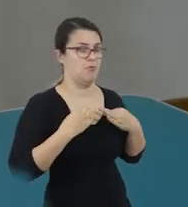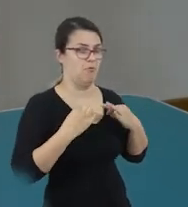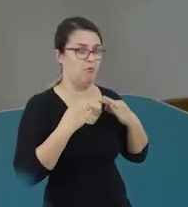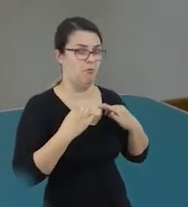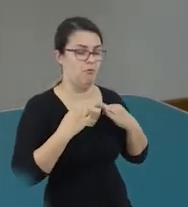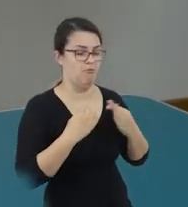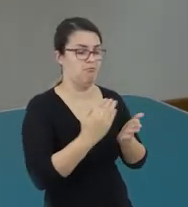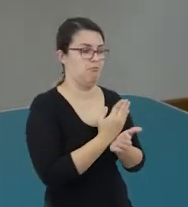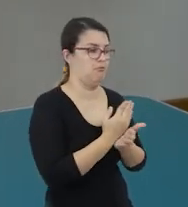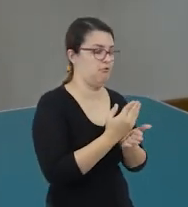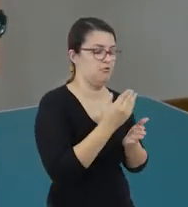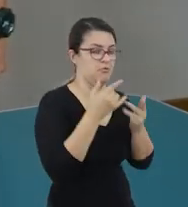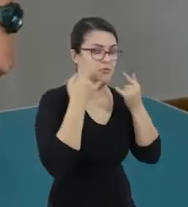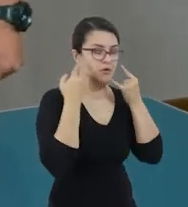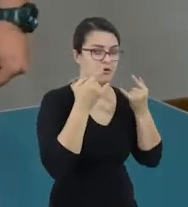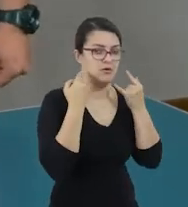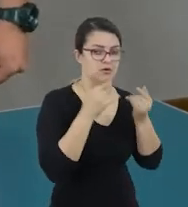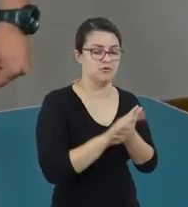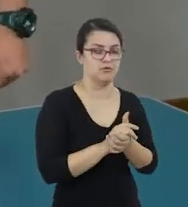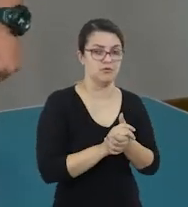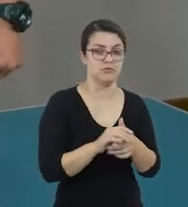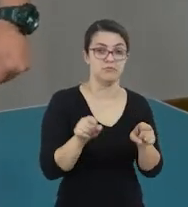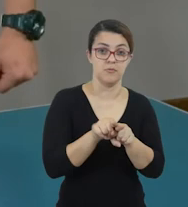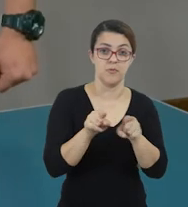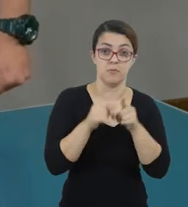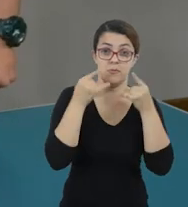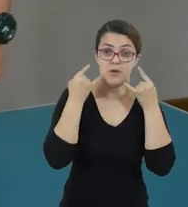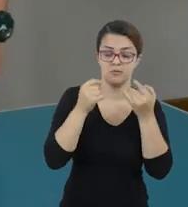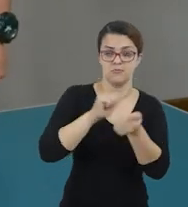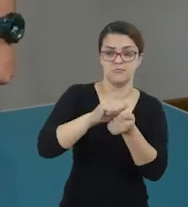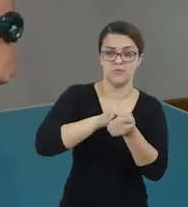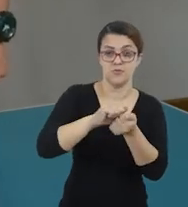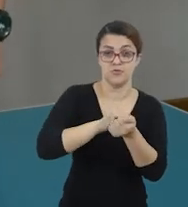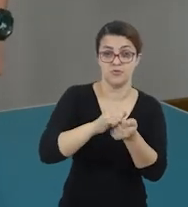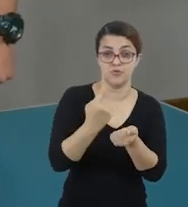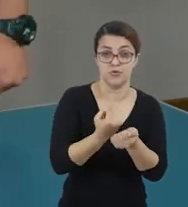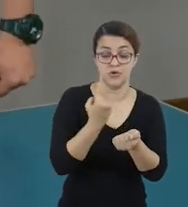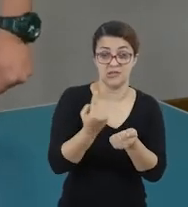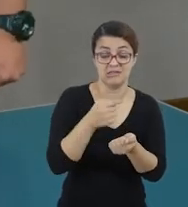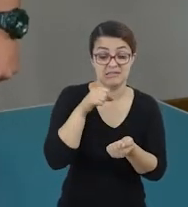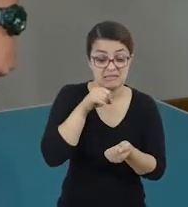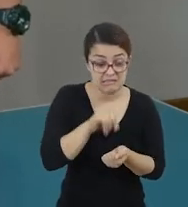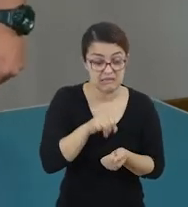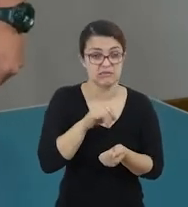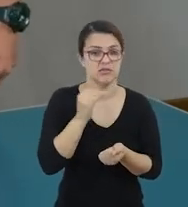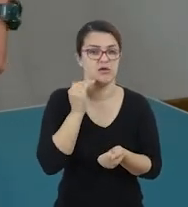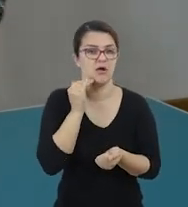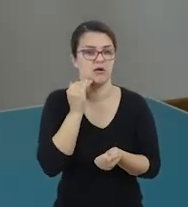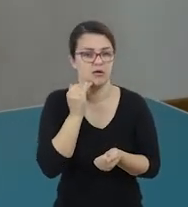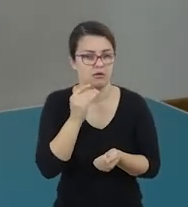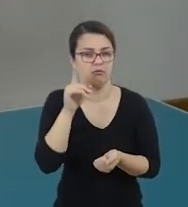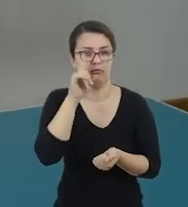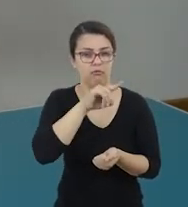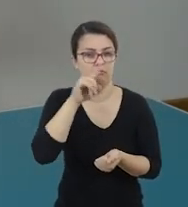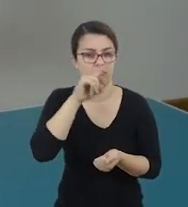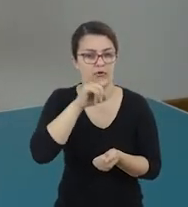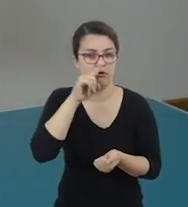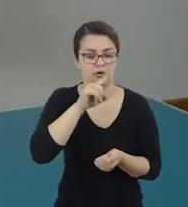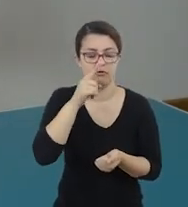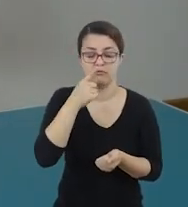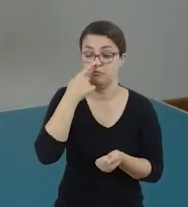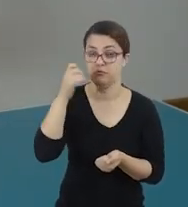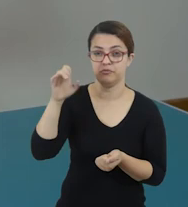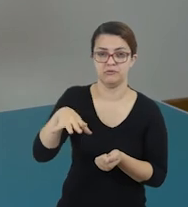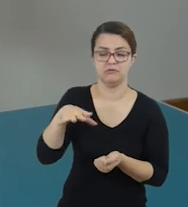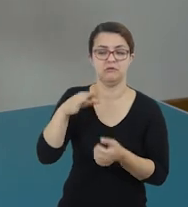comum, certo? A máscara deve ser lavada separadamente das outras e jogue fora a máscara se ela tiver alguma marca